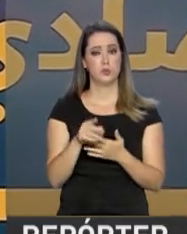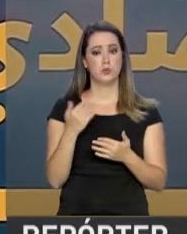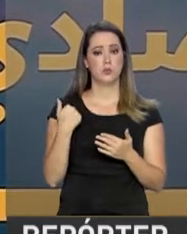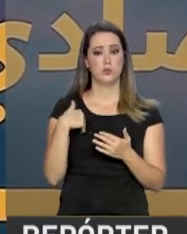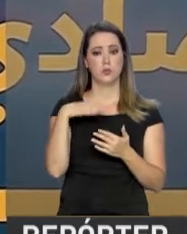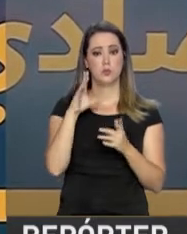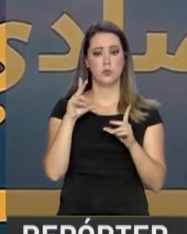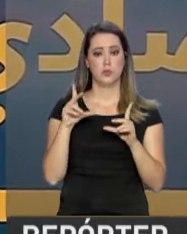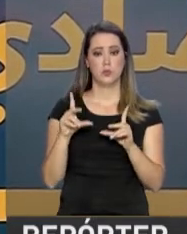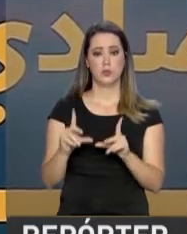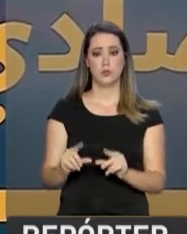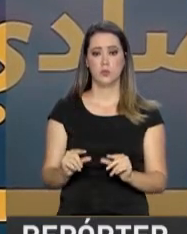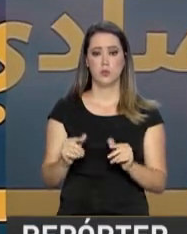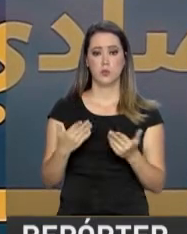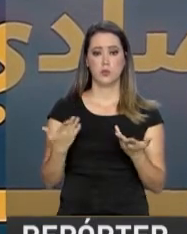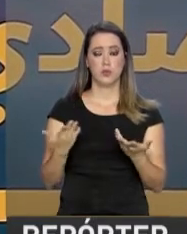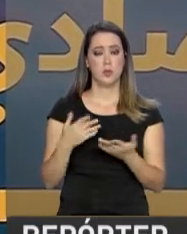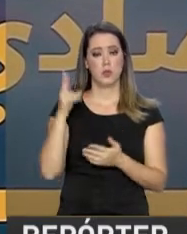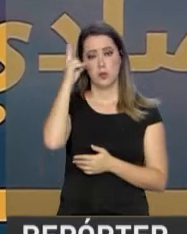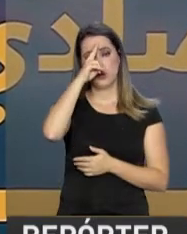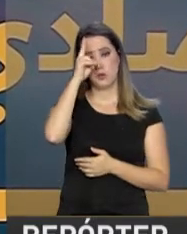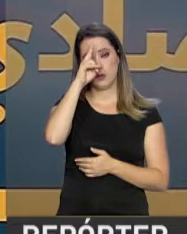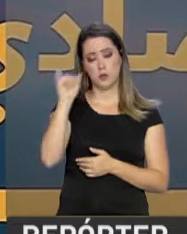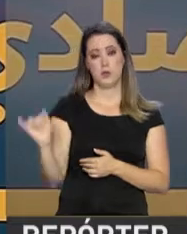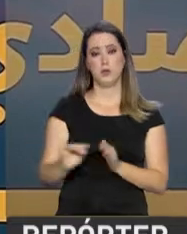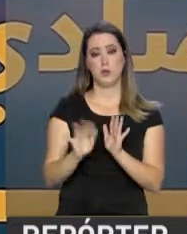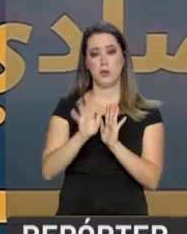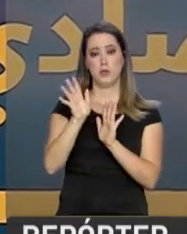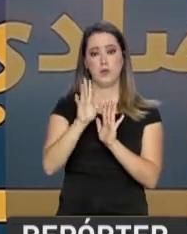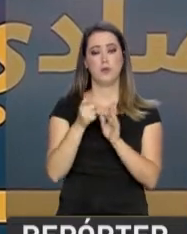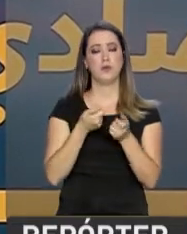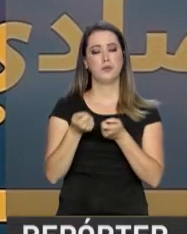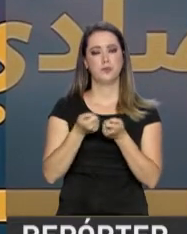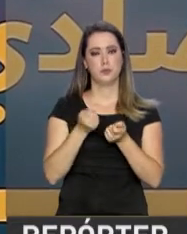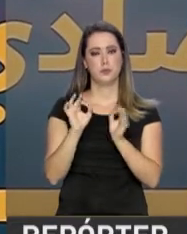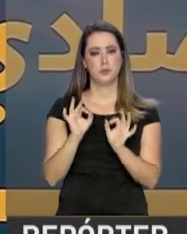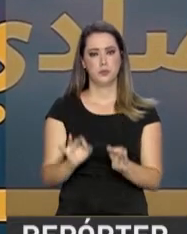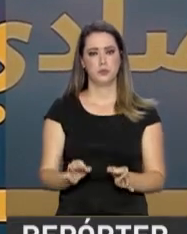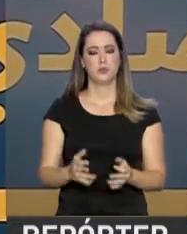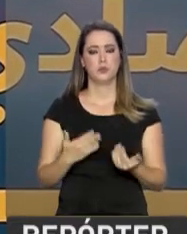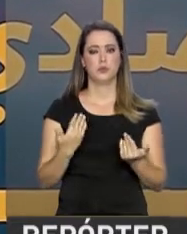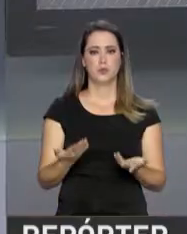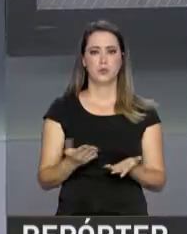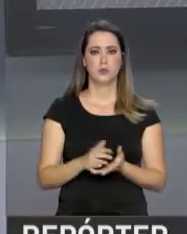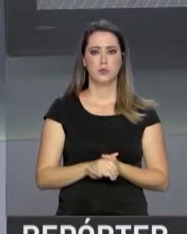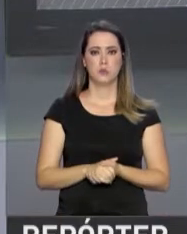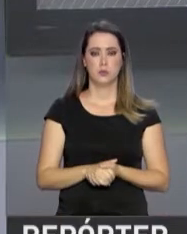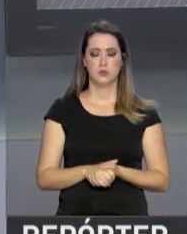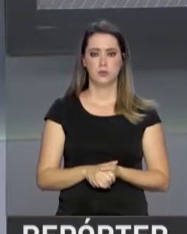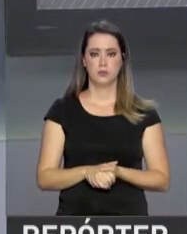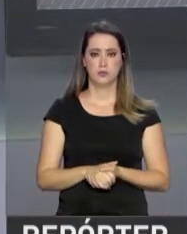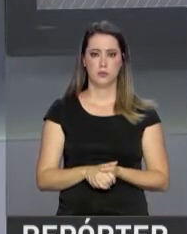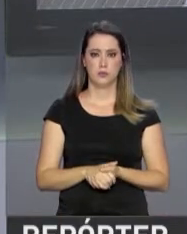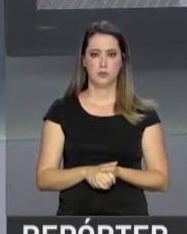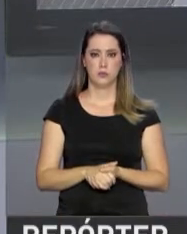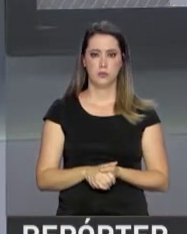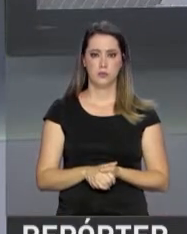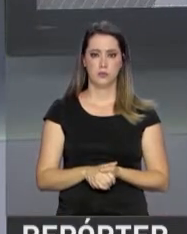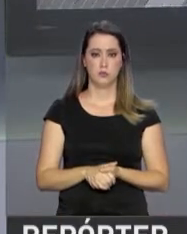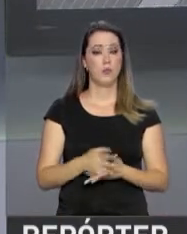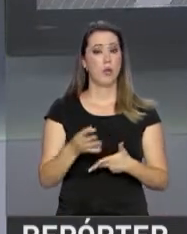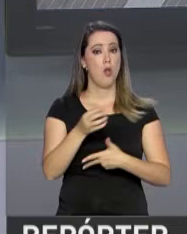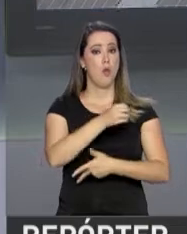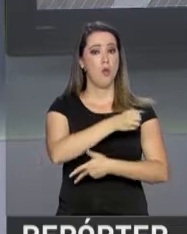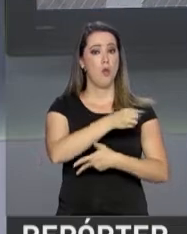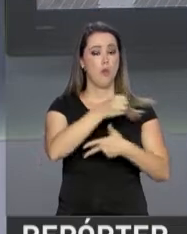mais baixo da história então a inflação de fato foi controlado por isso ver o exame nacional